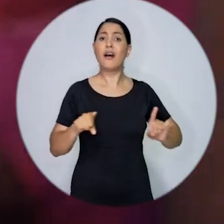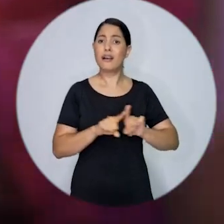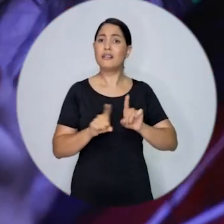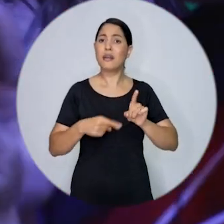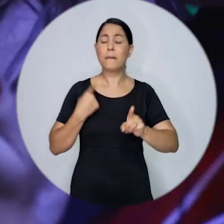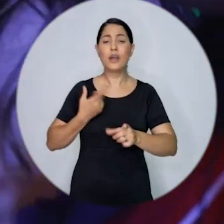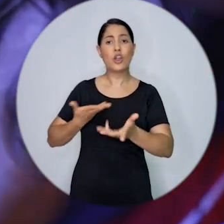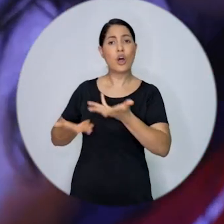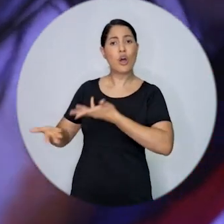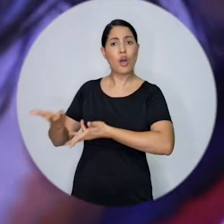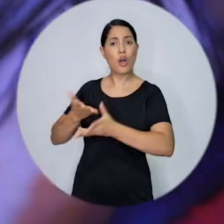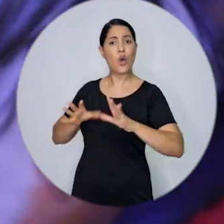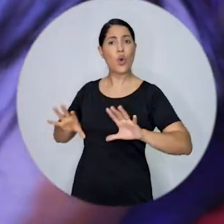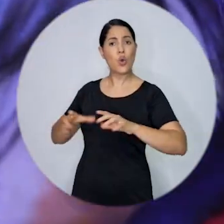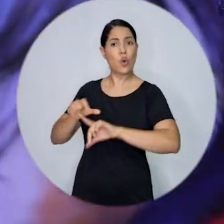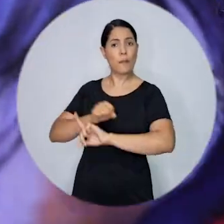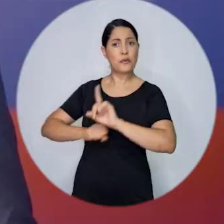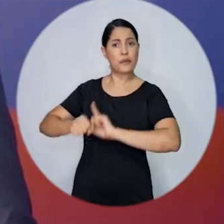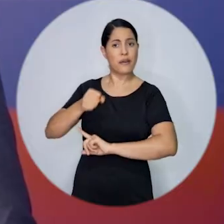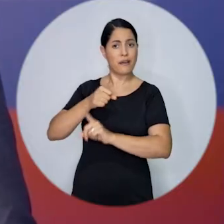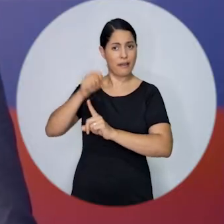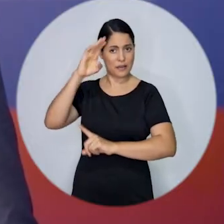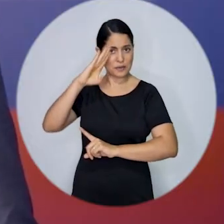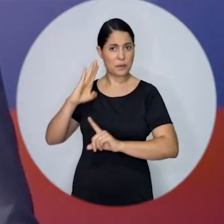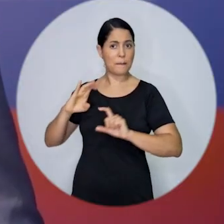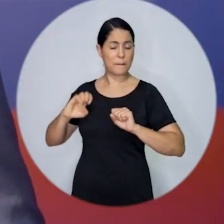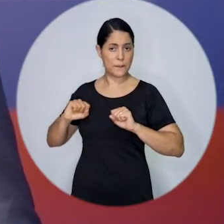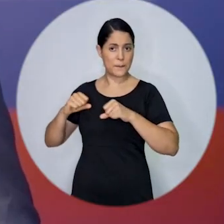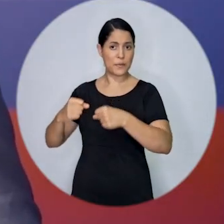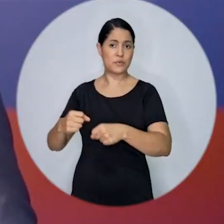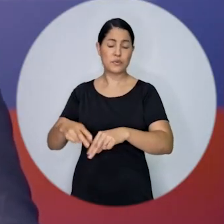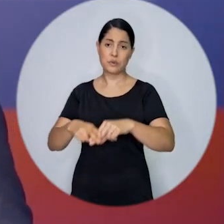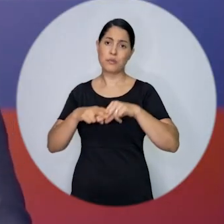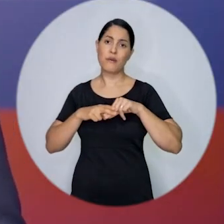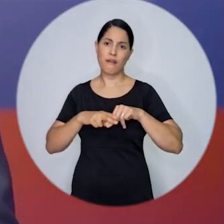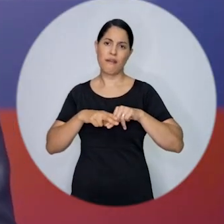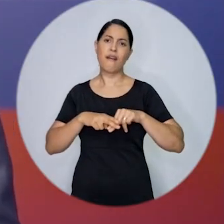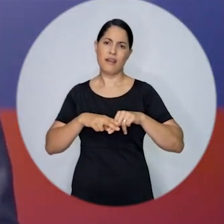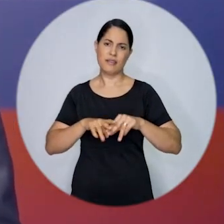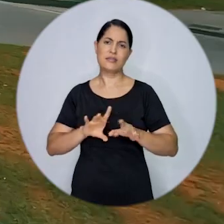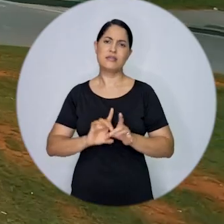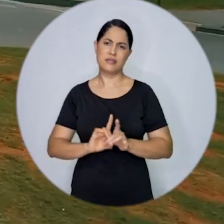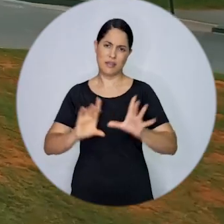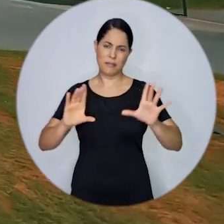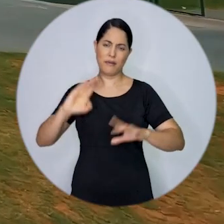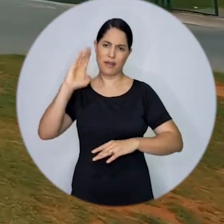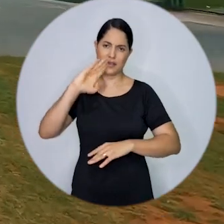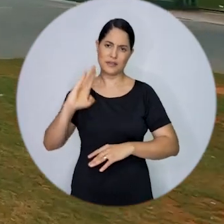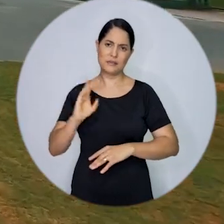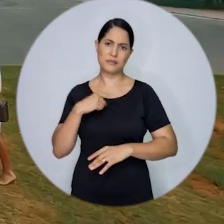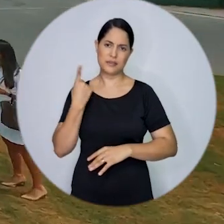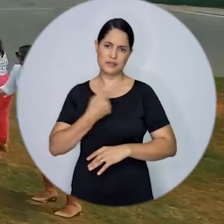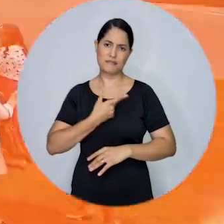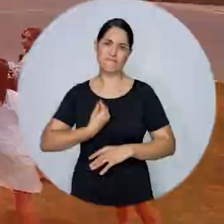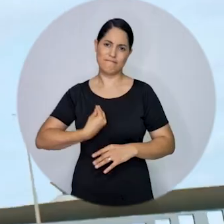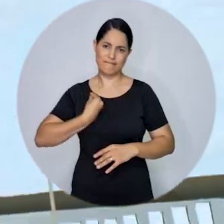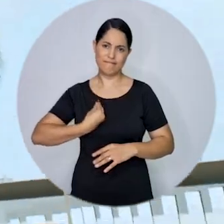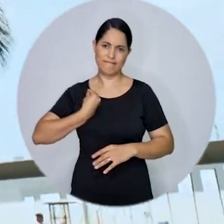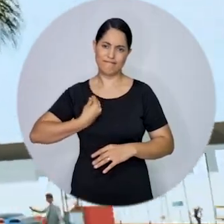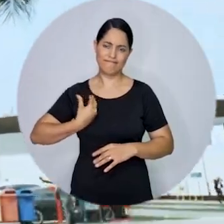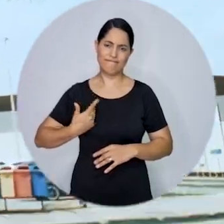da coletividade, que é a sociedade brasileira, e do regime democrático que vivemos. A Conferência